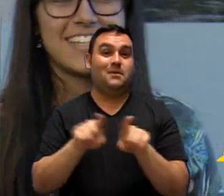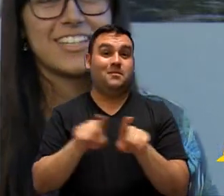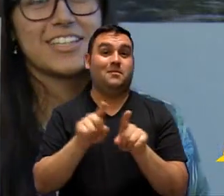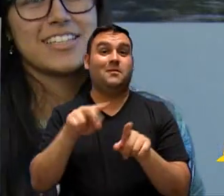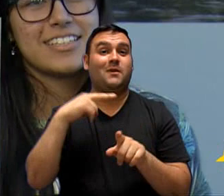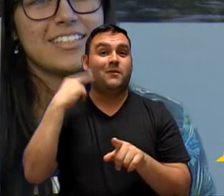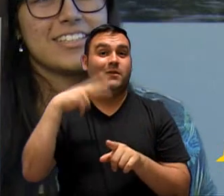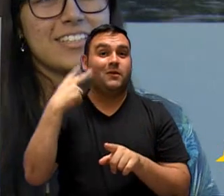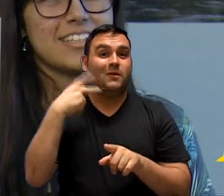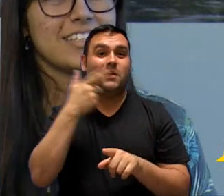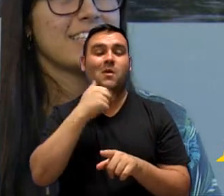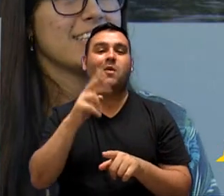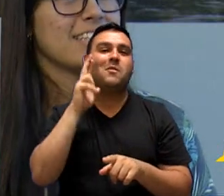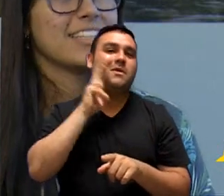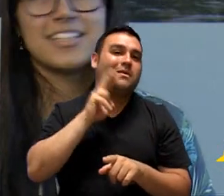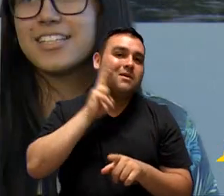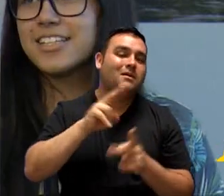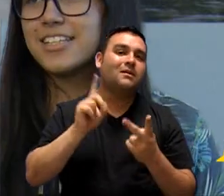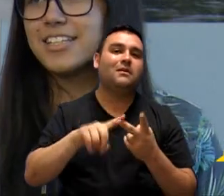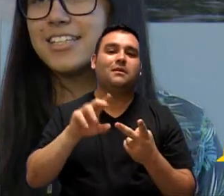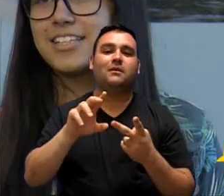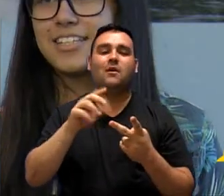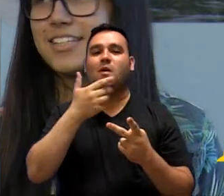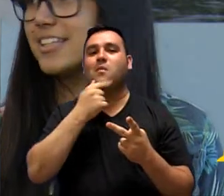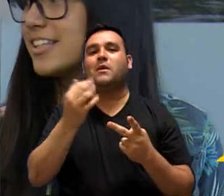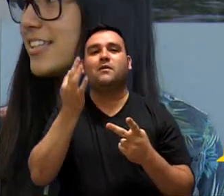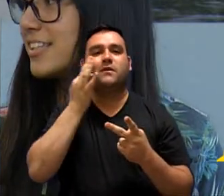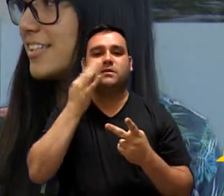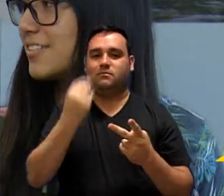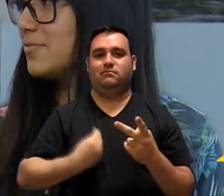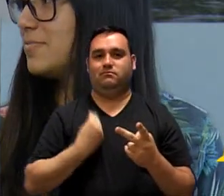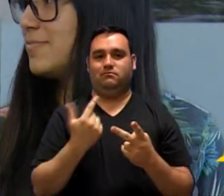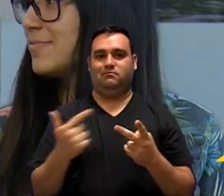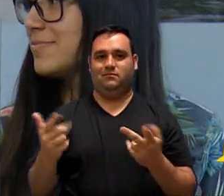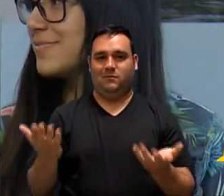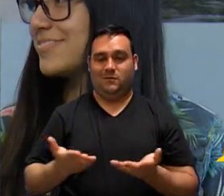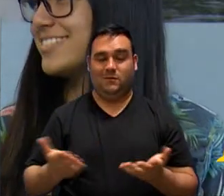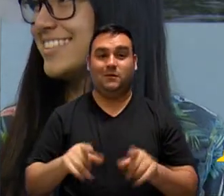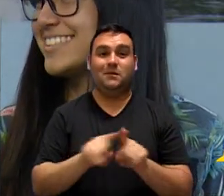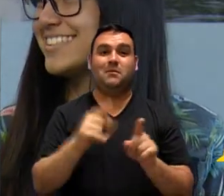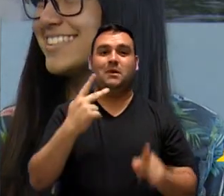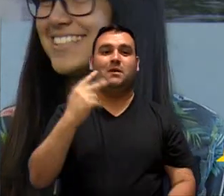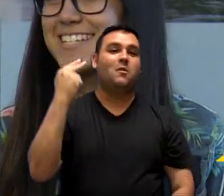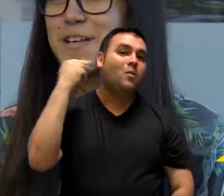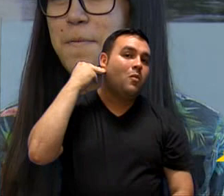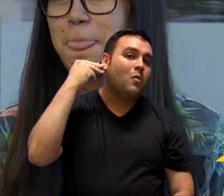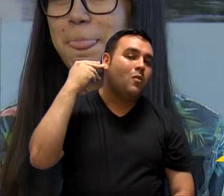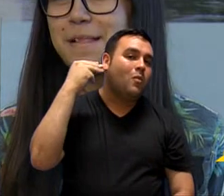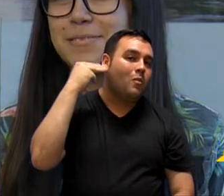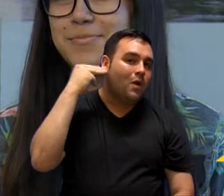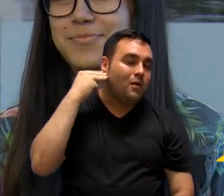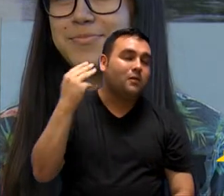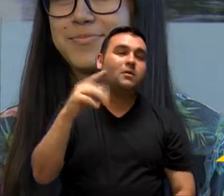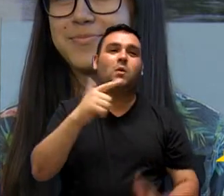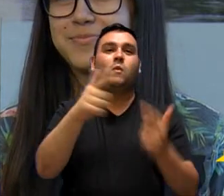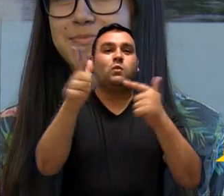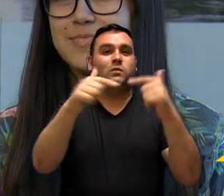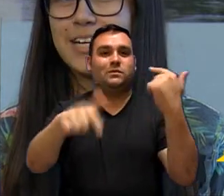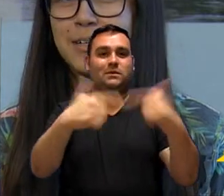Aos vereadores, o vereador Renan e o Aldini, que não está presente aqui. E ao Paulo e os outros